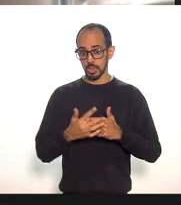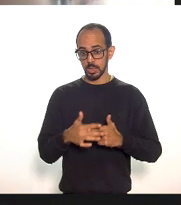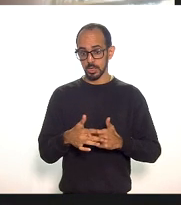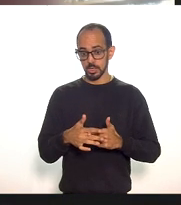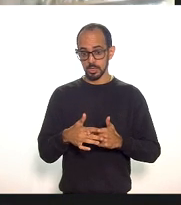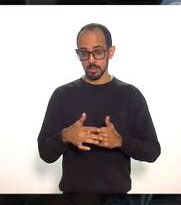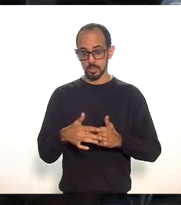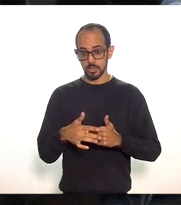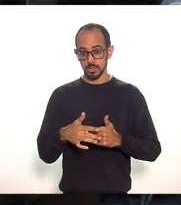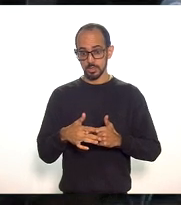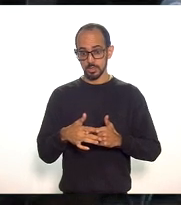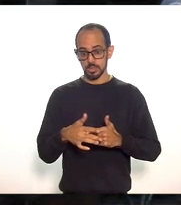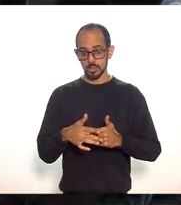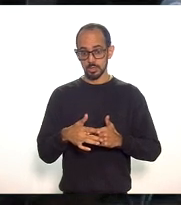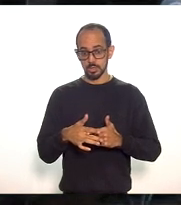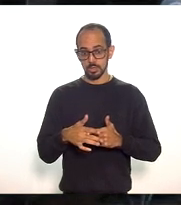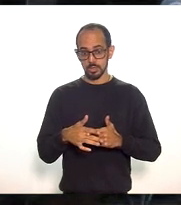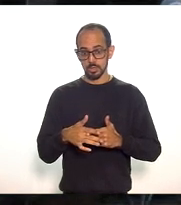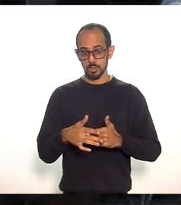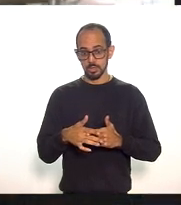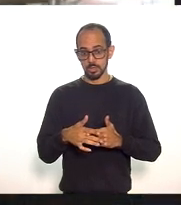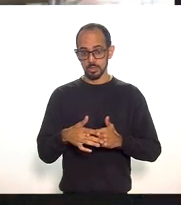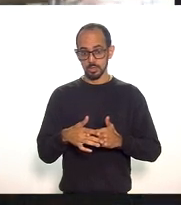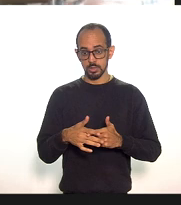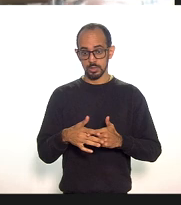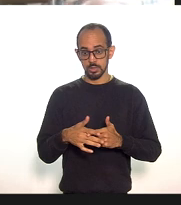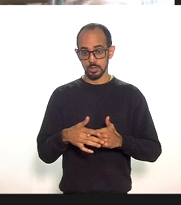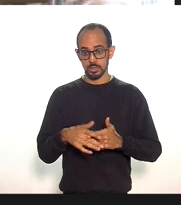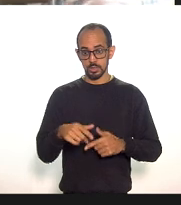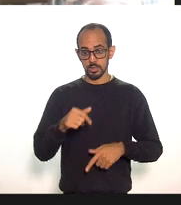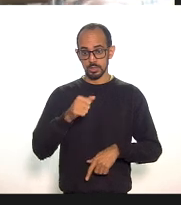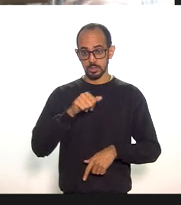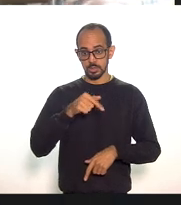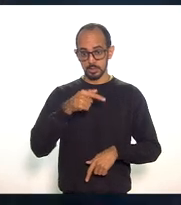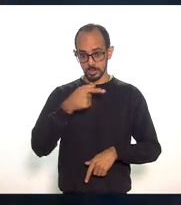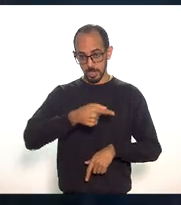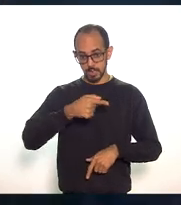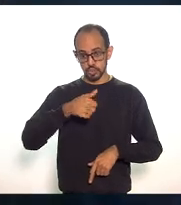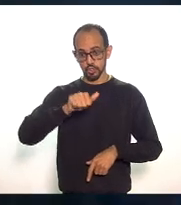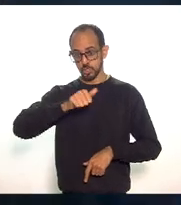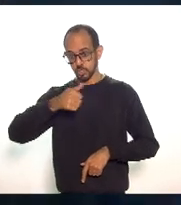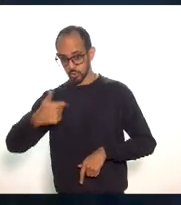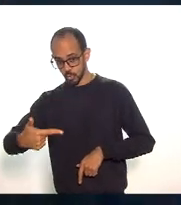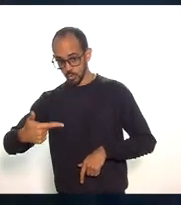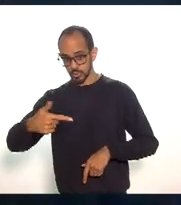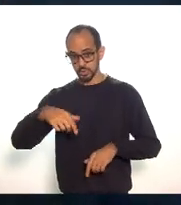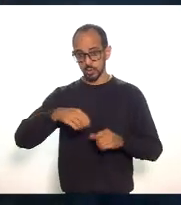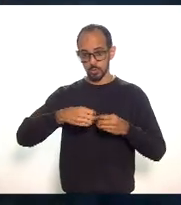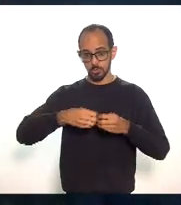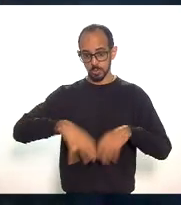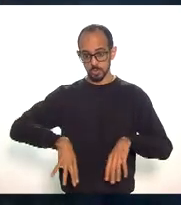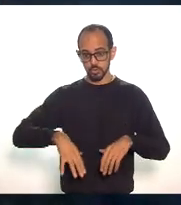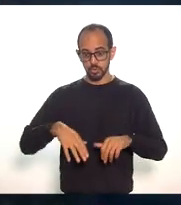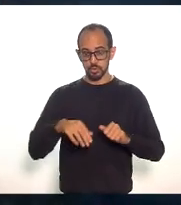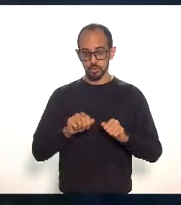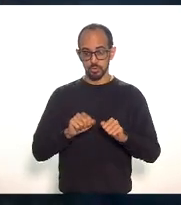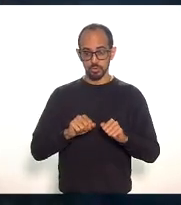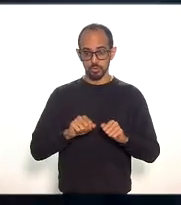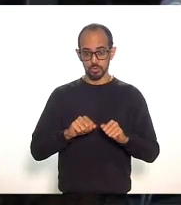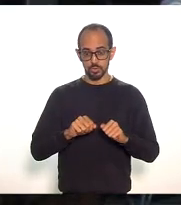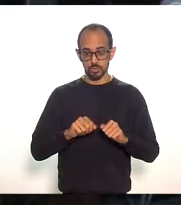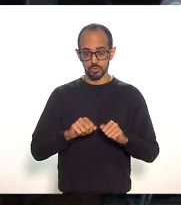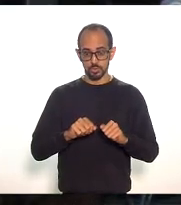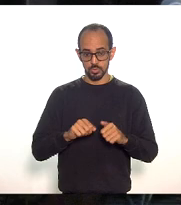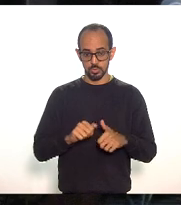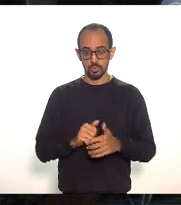Então, lê aí, Mínio. Ah, não. Emendas 7, 12, prejudicabilidade. Não. Ok.